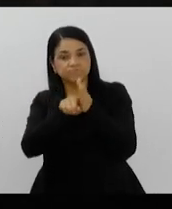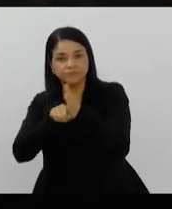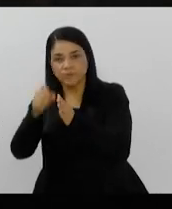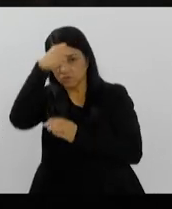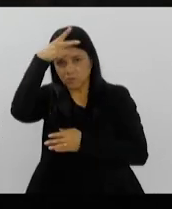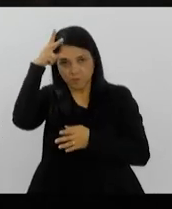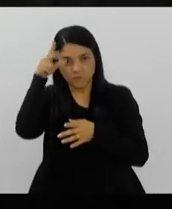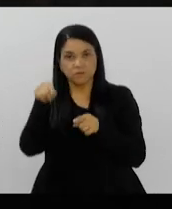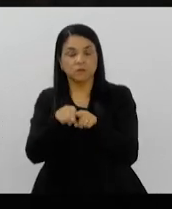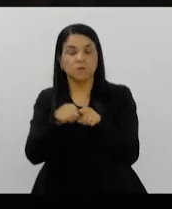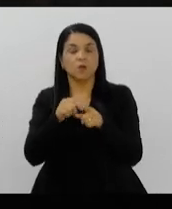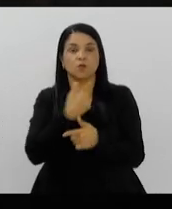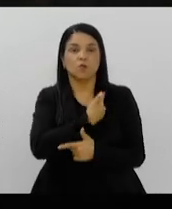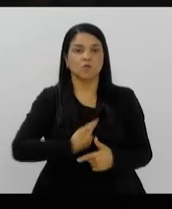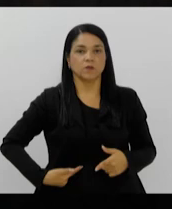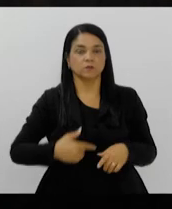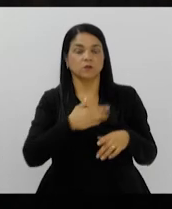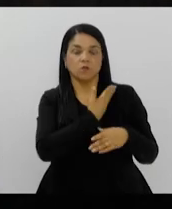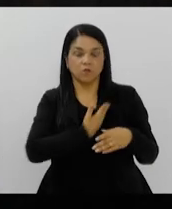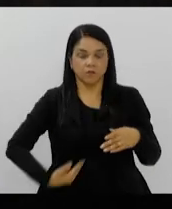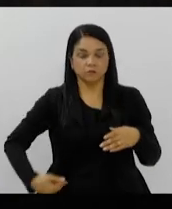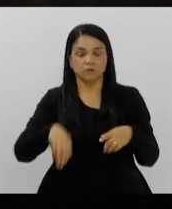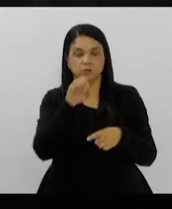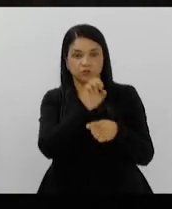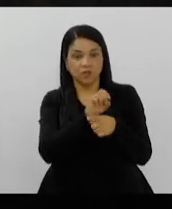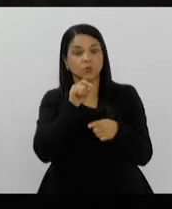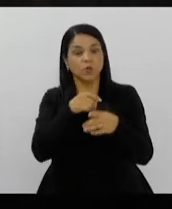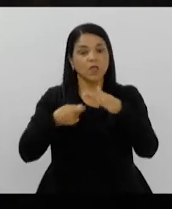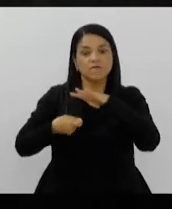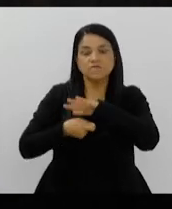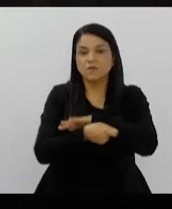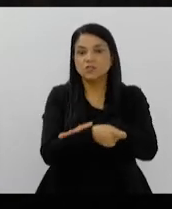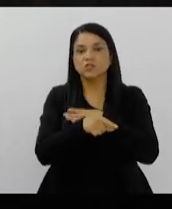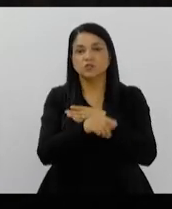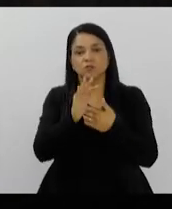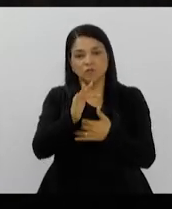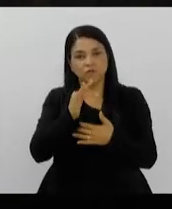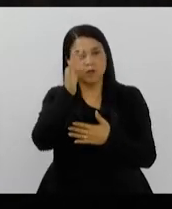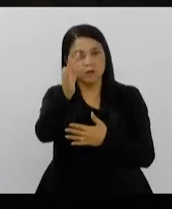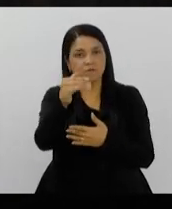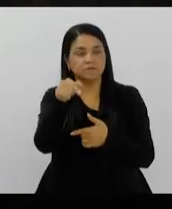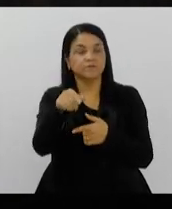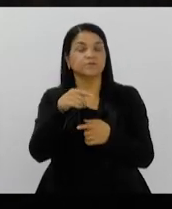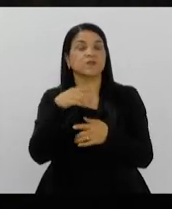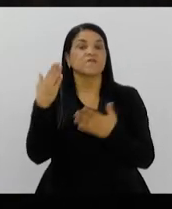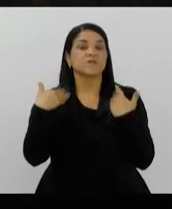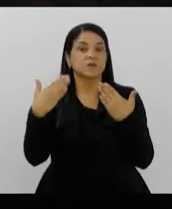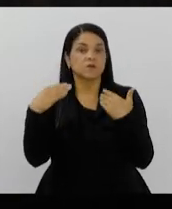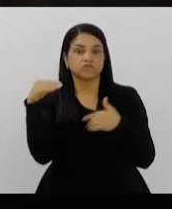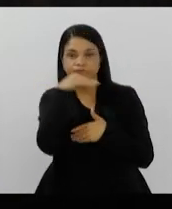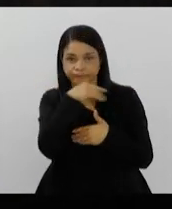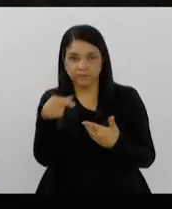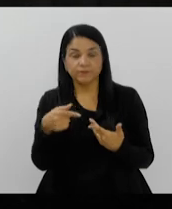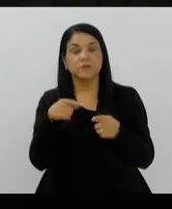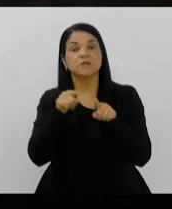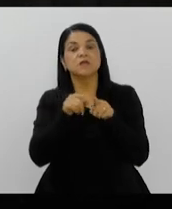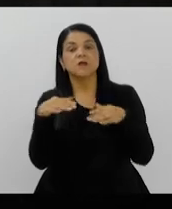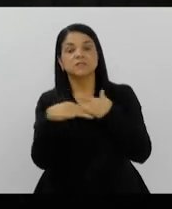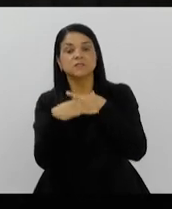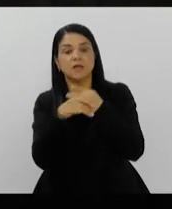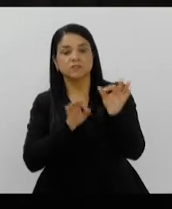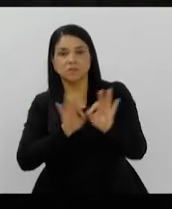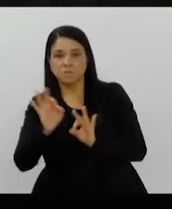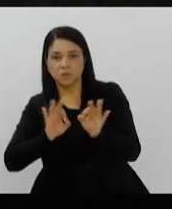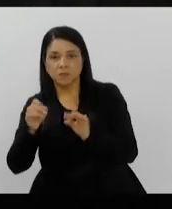também perante o governo do Estado para saber o que está investido para o próximo verão. Quais são as cidades que têm plano de contingência, quais